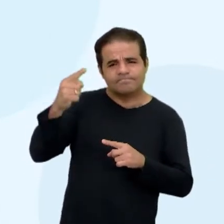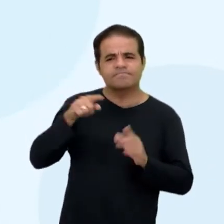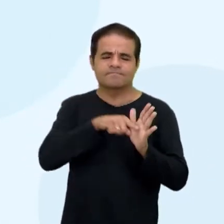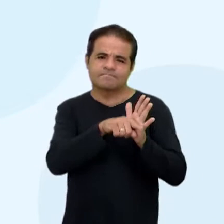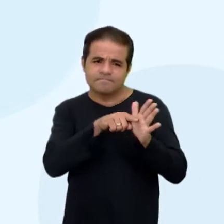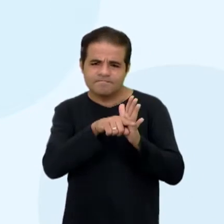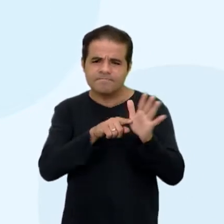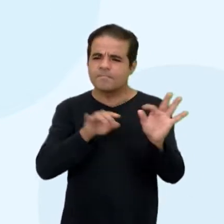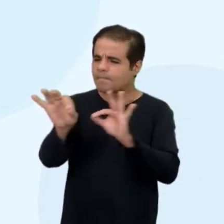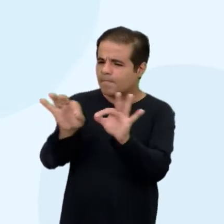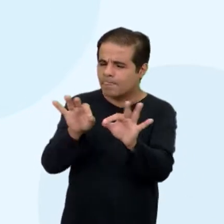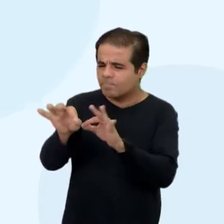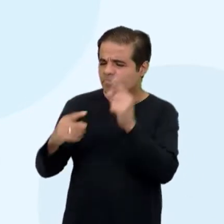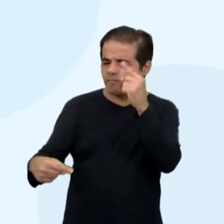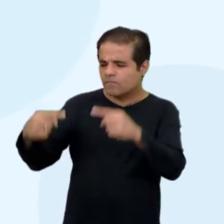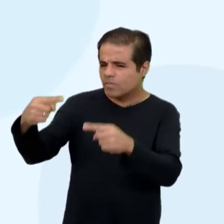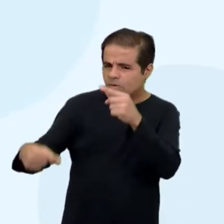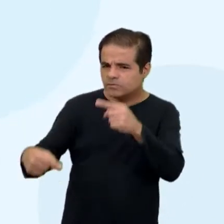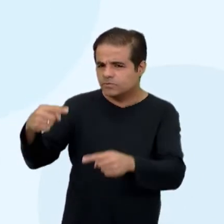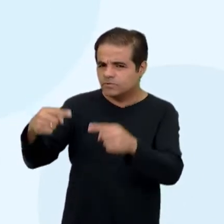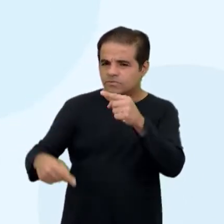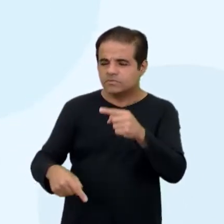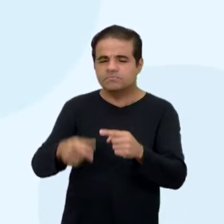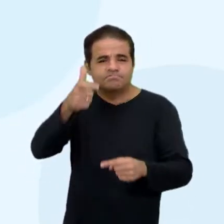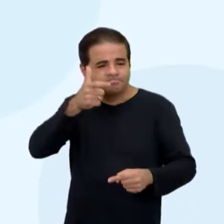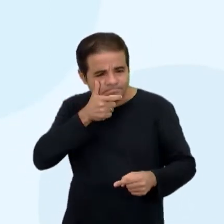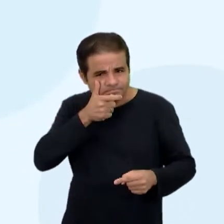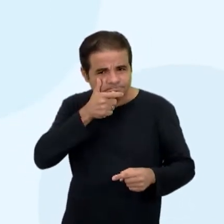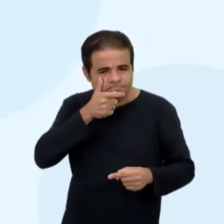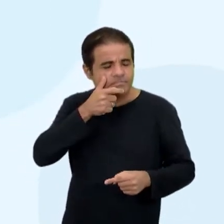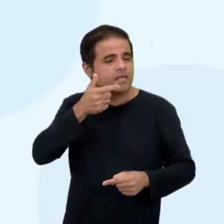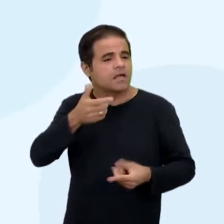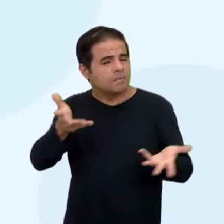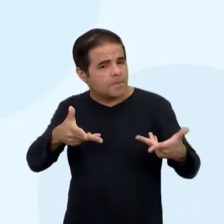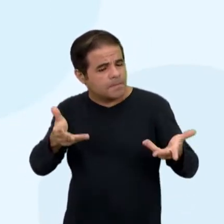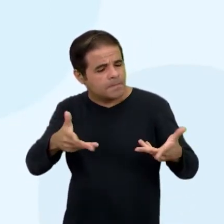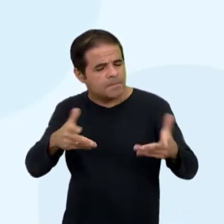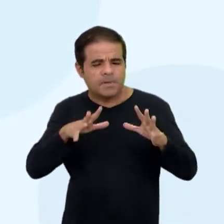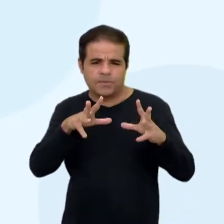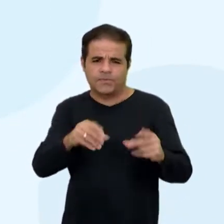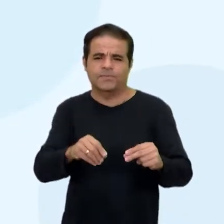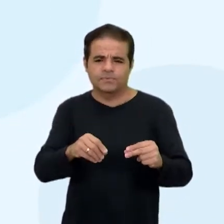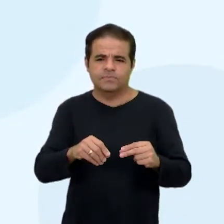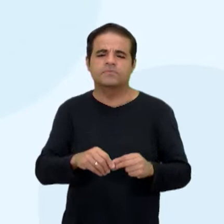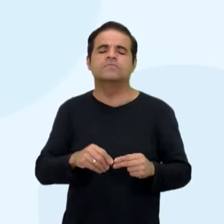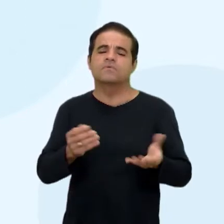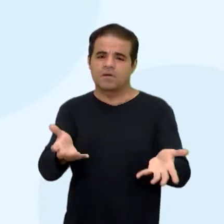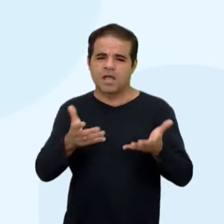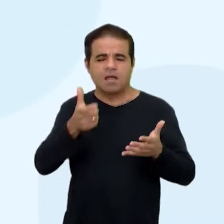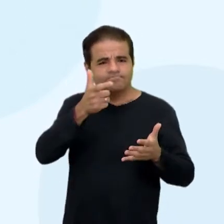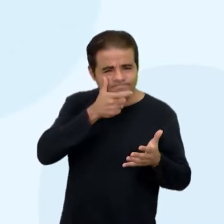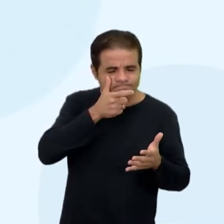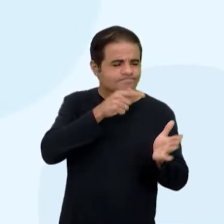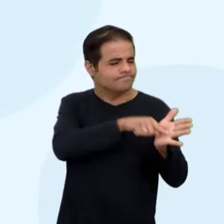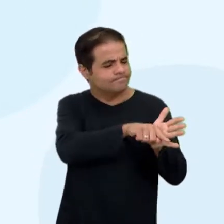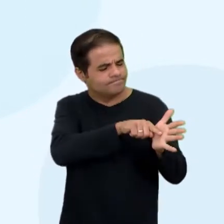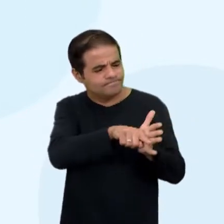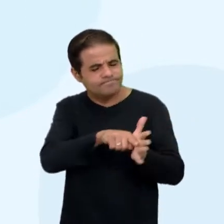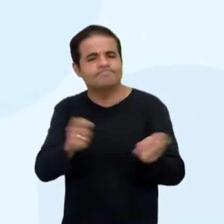um planejamento, discutir, né? Averiguar a eficiência, essas coisas todas, né? Então, a gente quer investigar